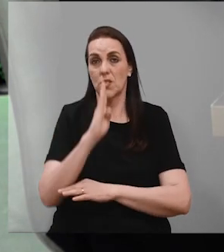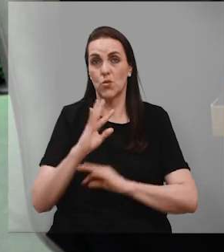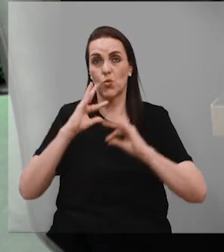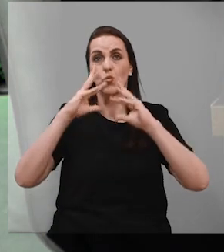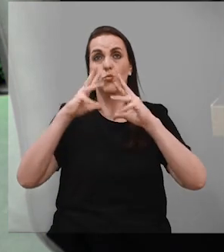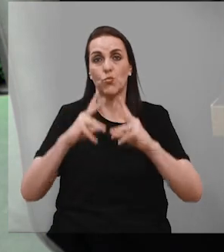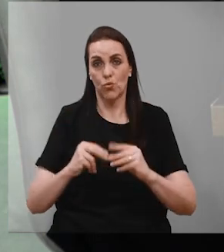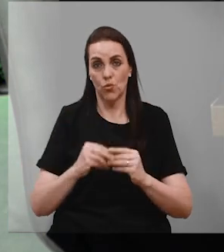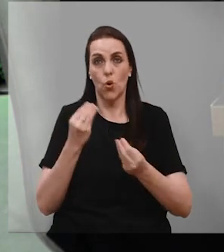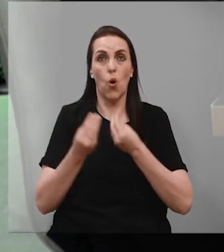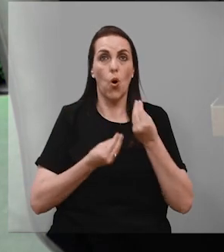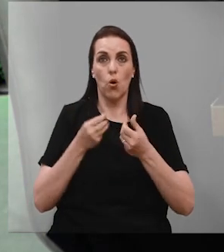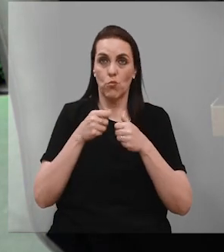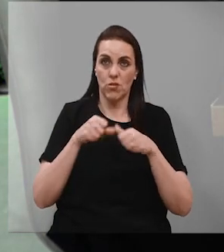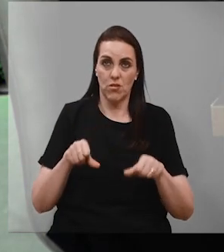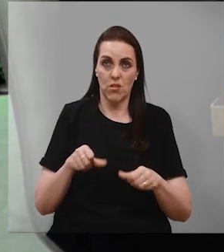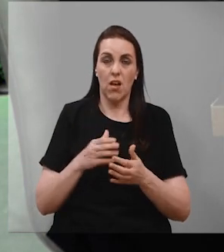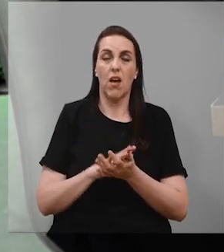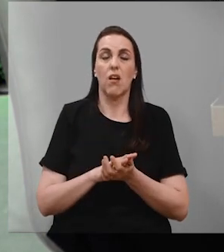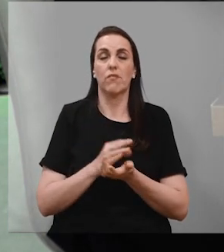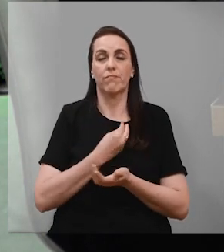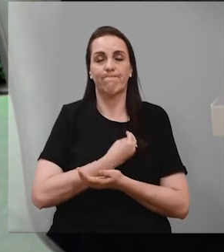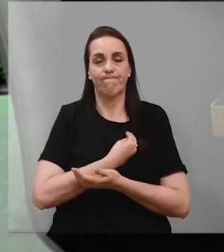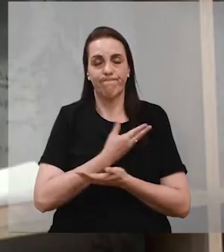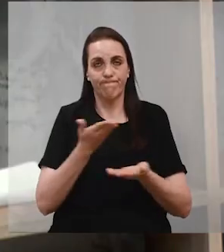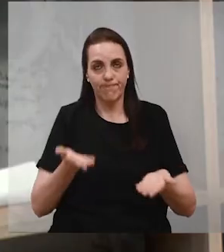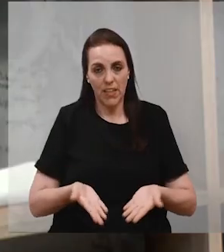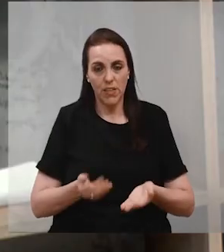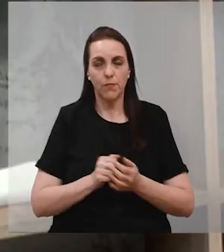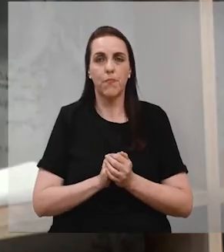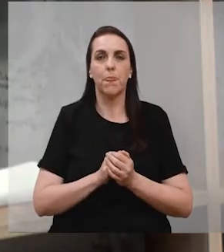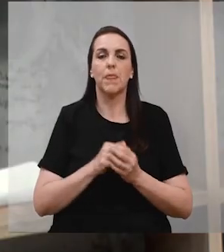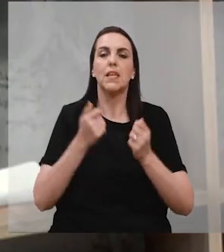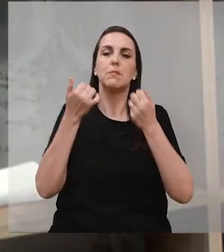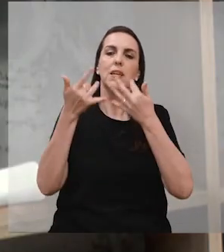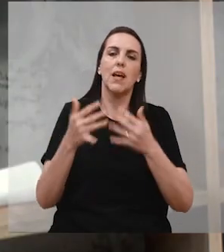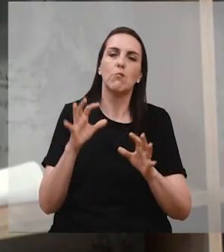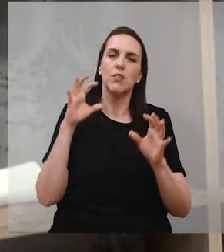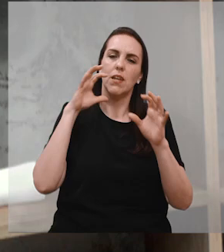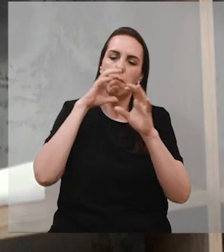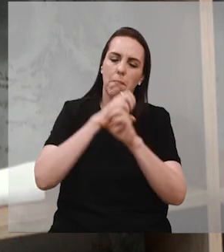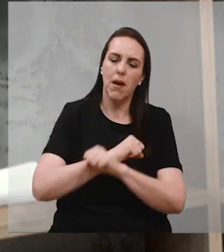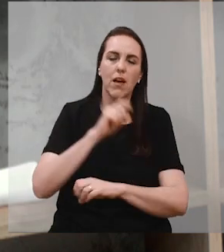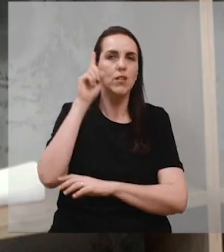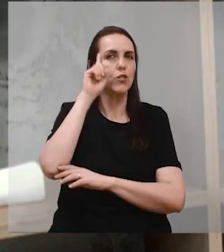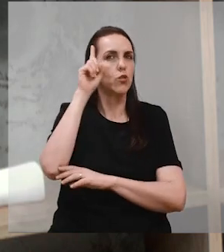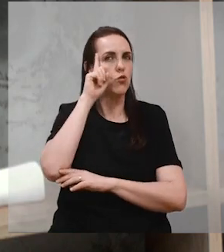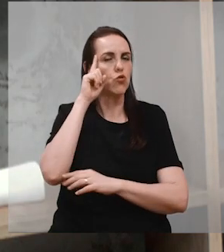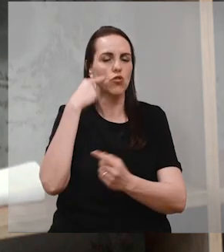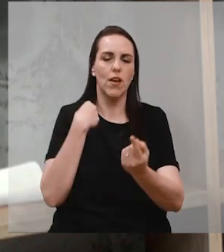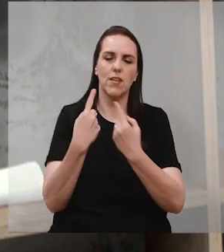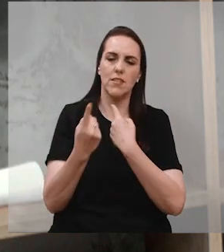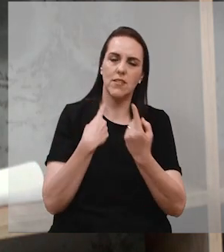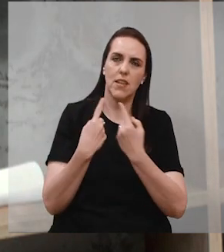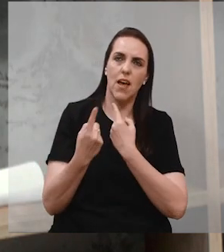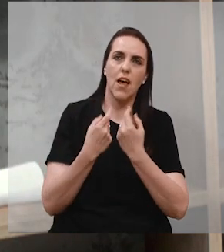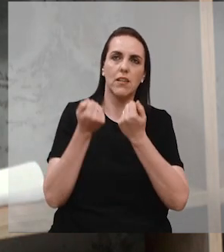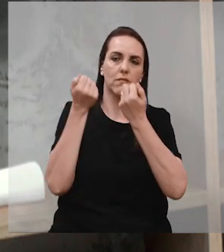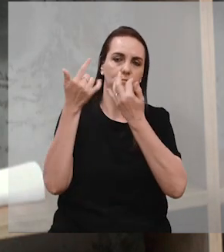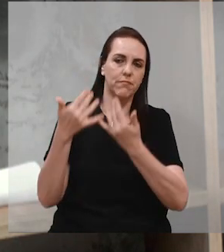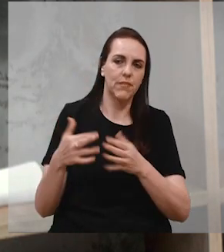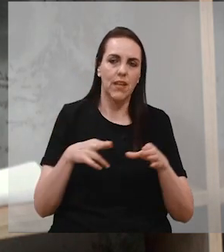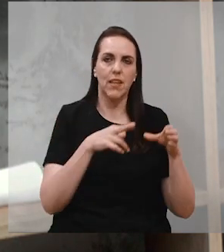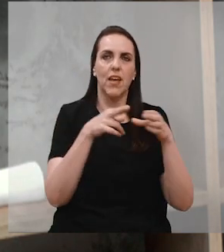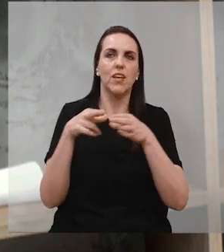para o Brasil inteiro como que estava a nossa situação. Então, a gente falou dos animais, a gente trouxe todos os dias como é que estava a situação das